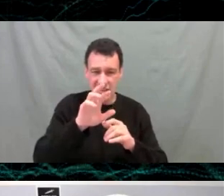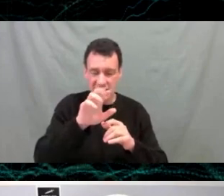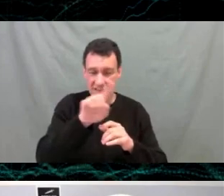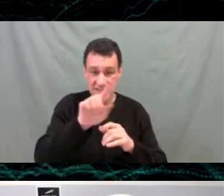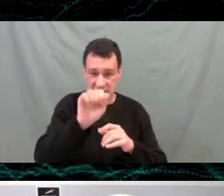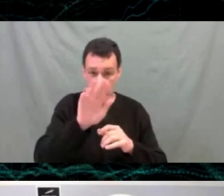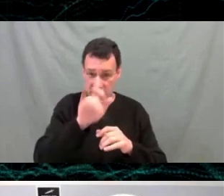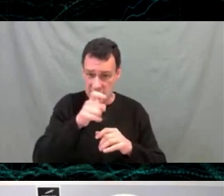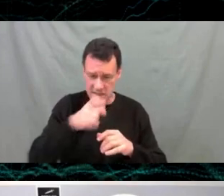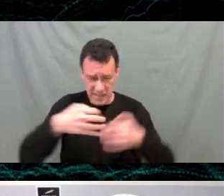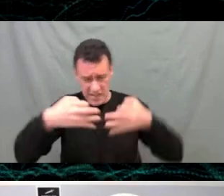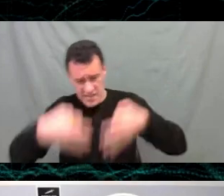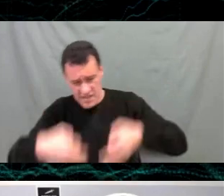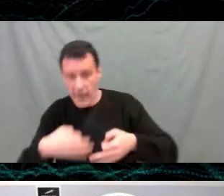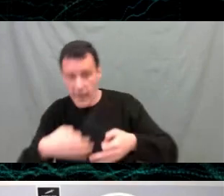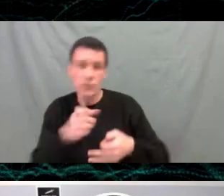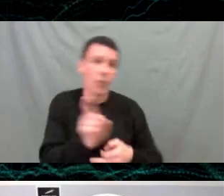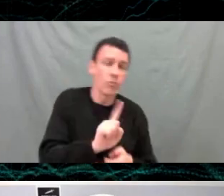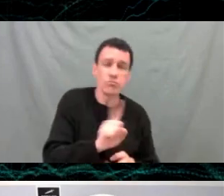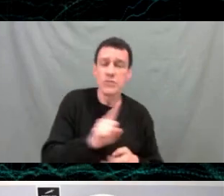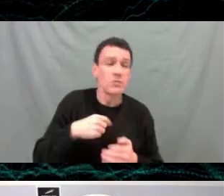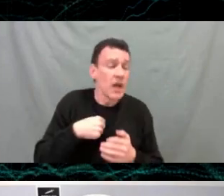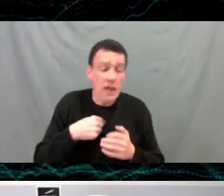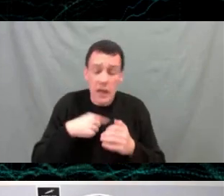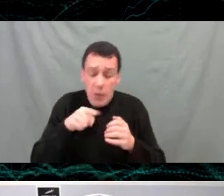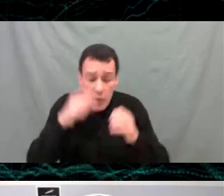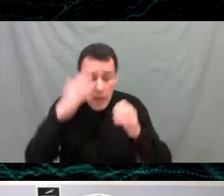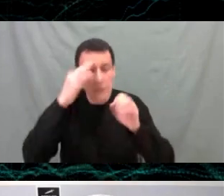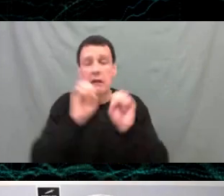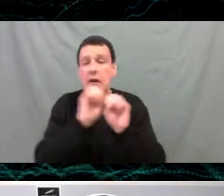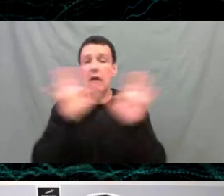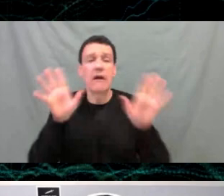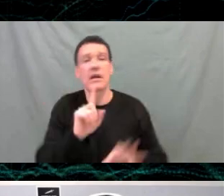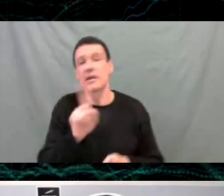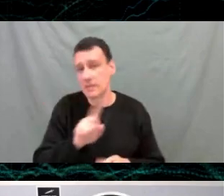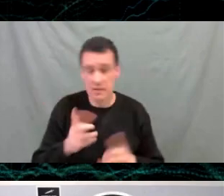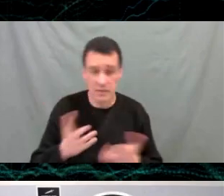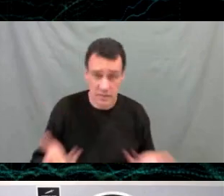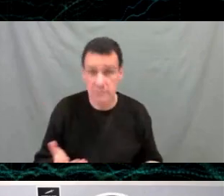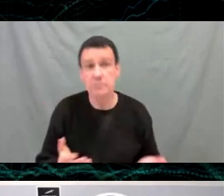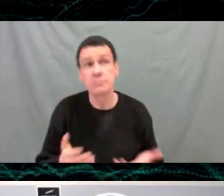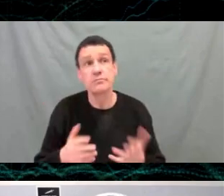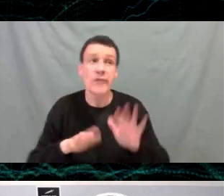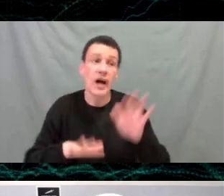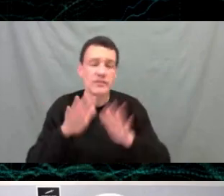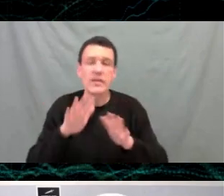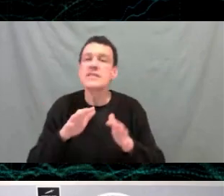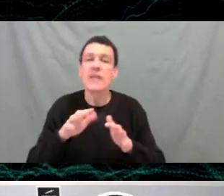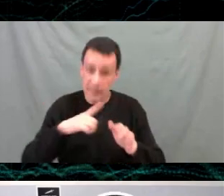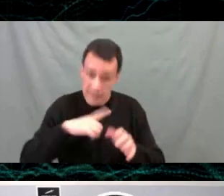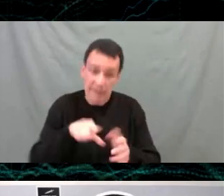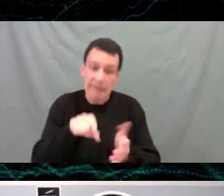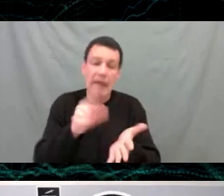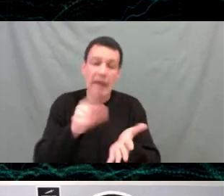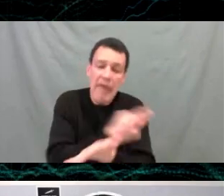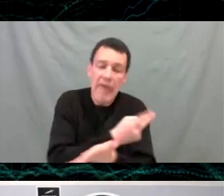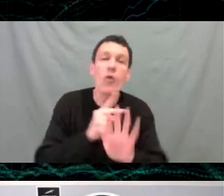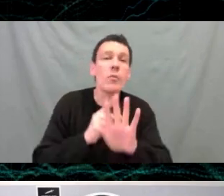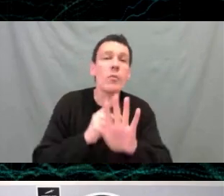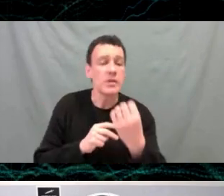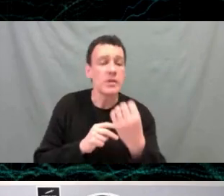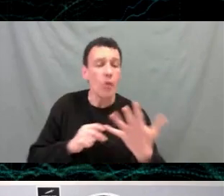descobrir alguns erros que às vezes não estão sendo explicitamente exibidos para você. Então, por exemplo, slow